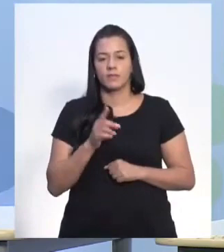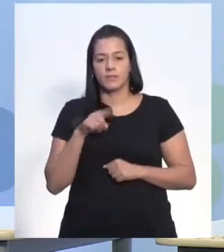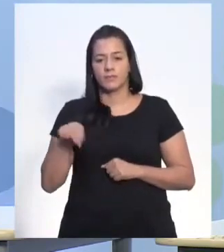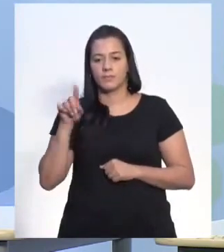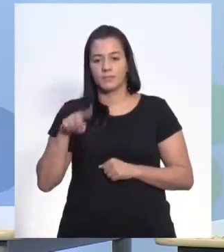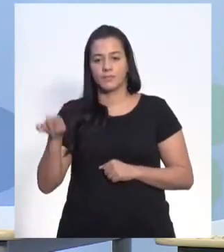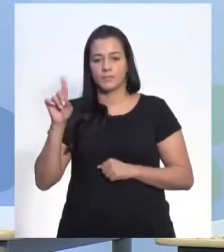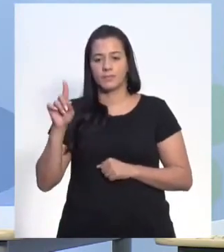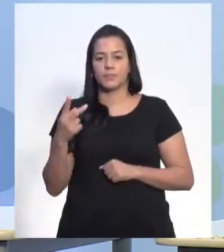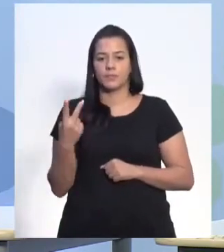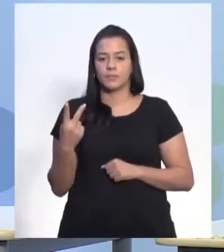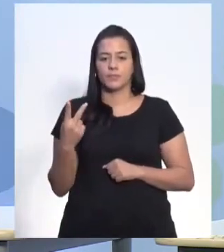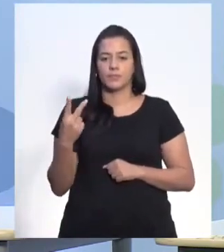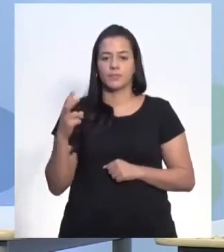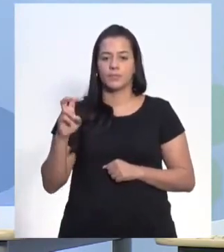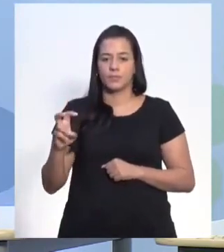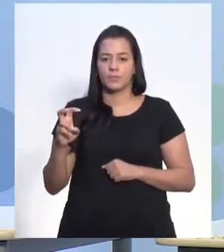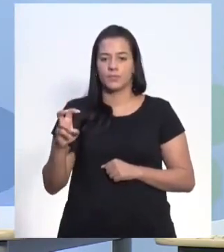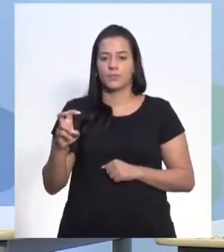casas, a gente tem